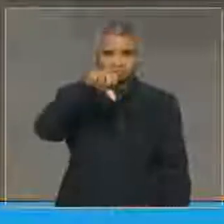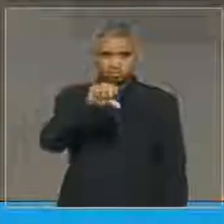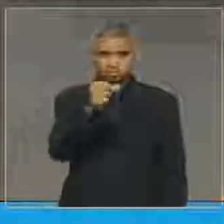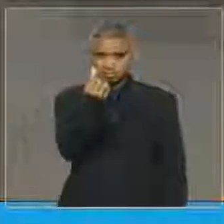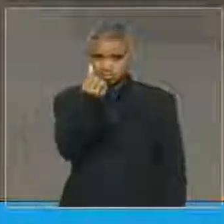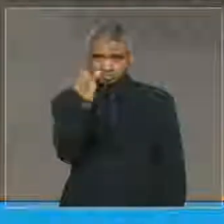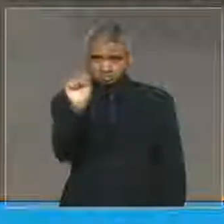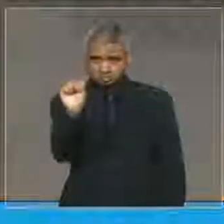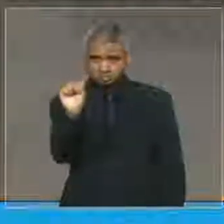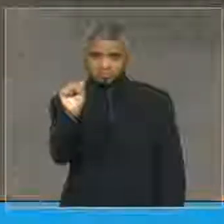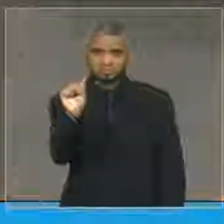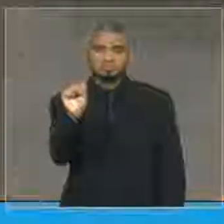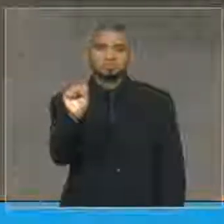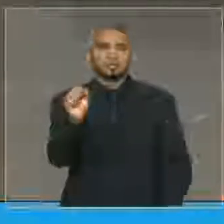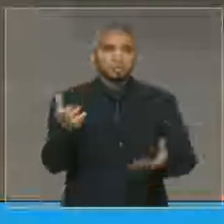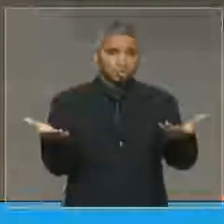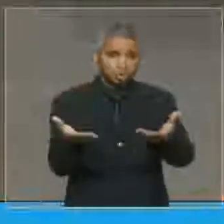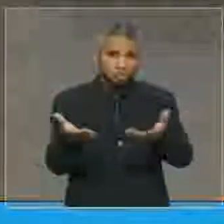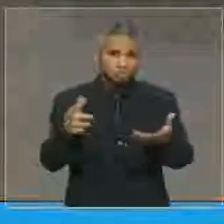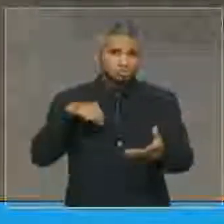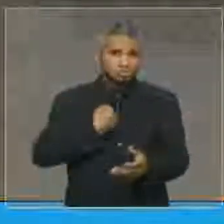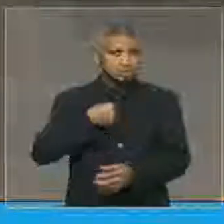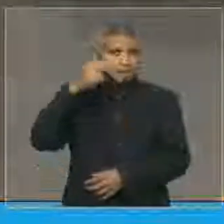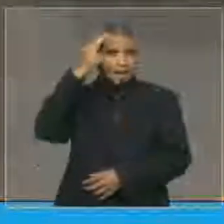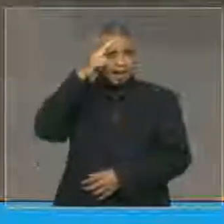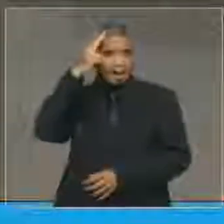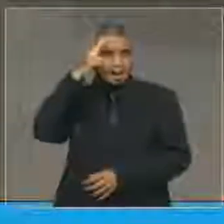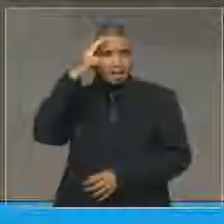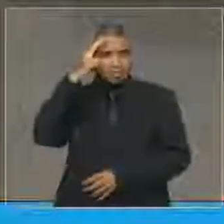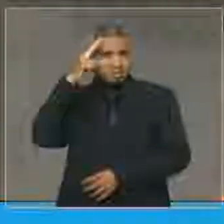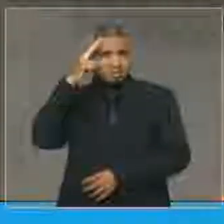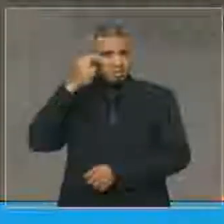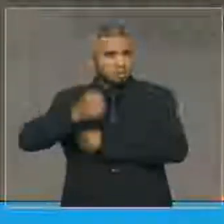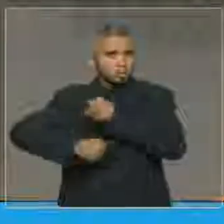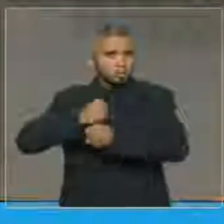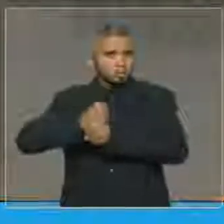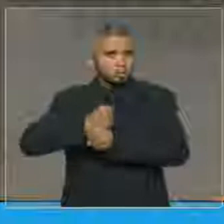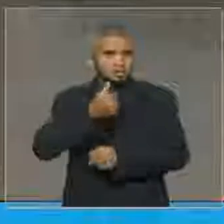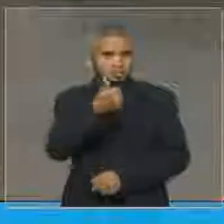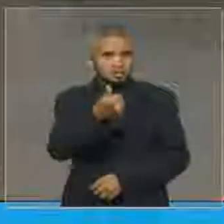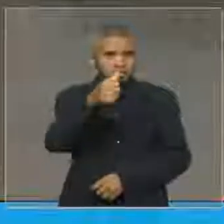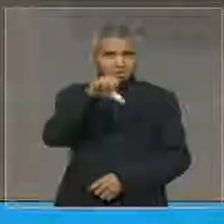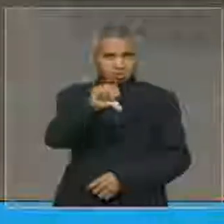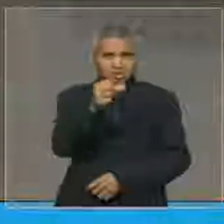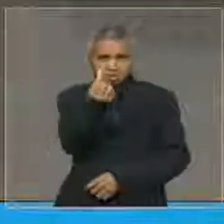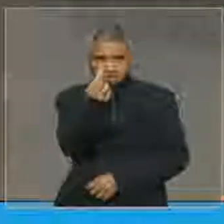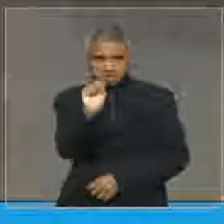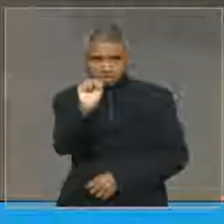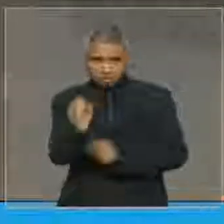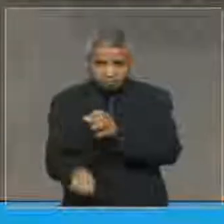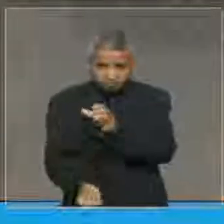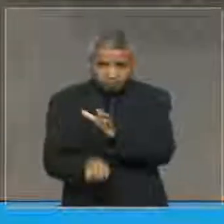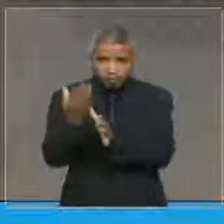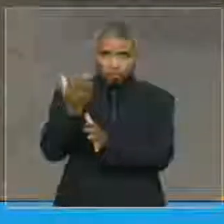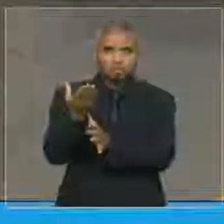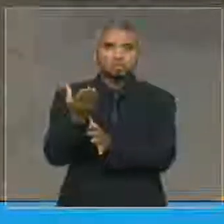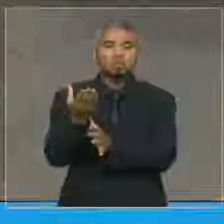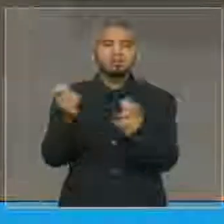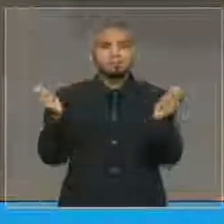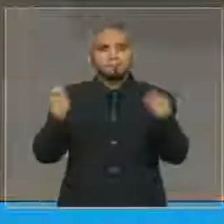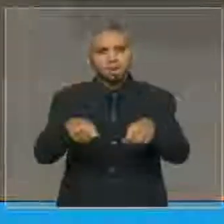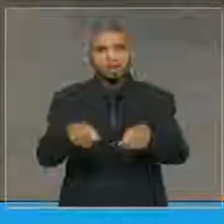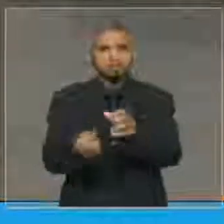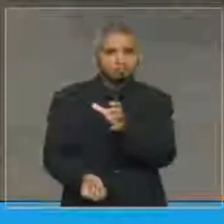data inicial da Receita Federal, nos proporcionou a Receita Federal moderna, a Receita